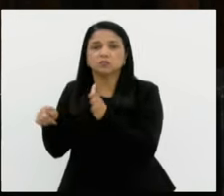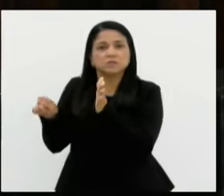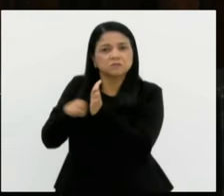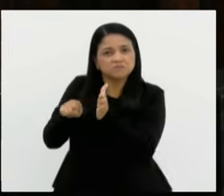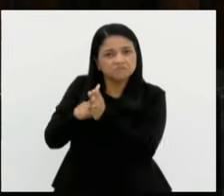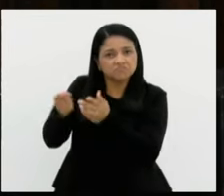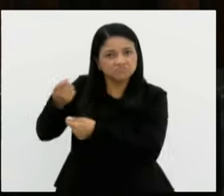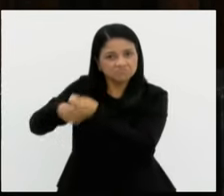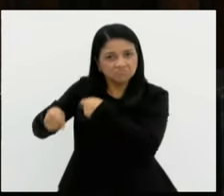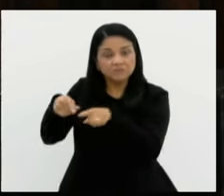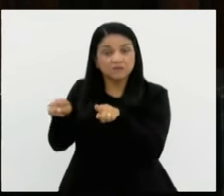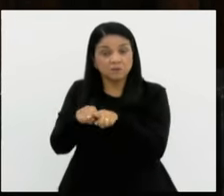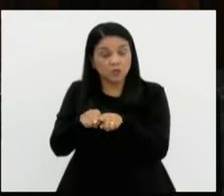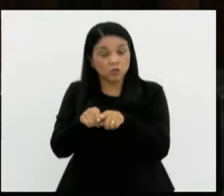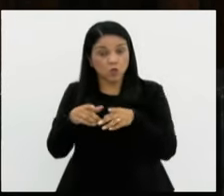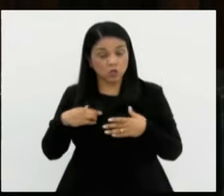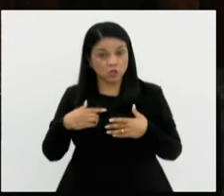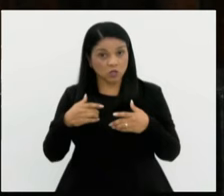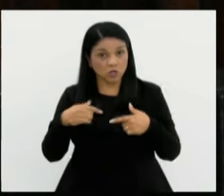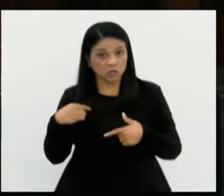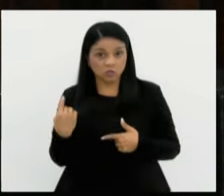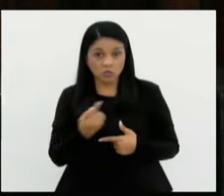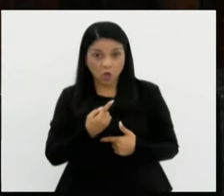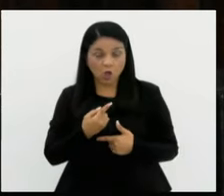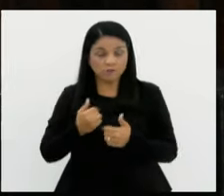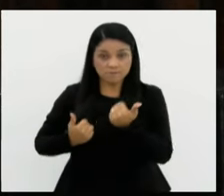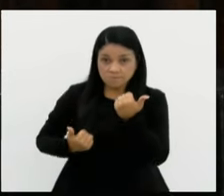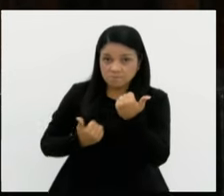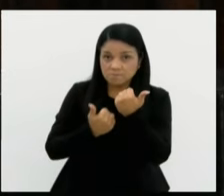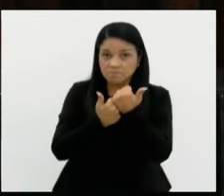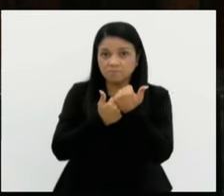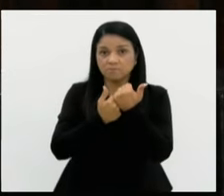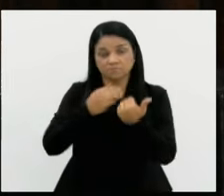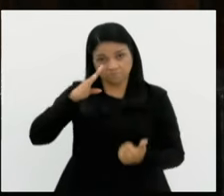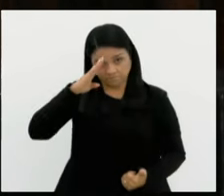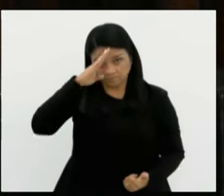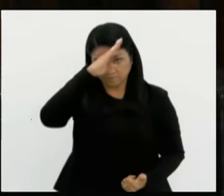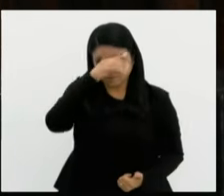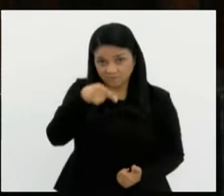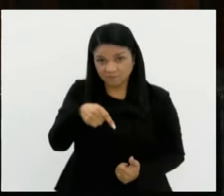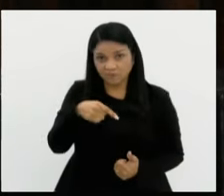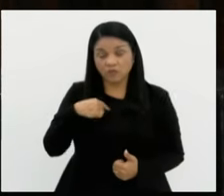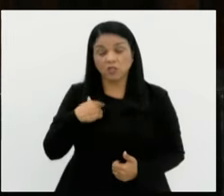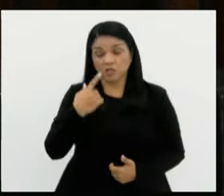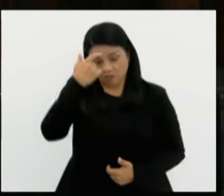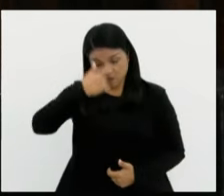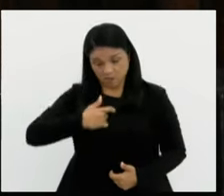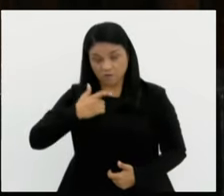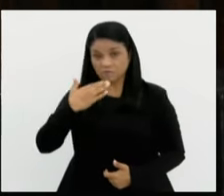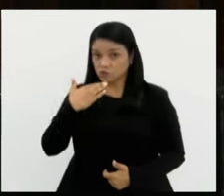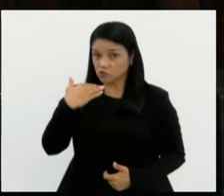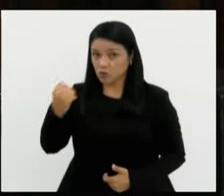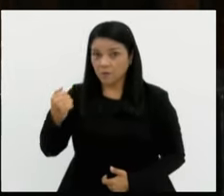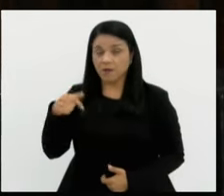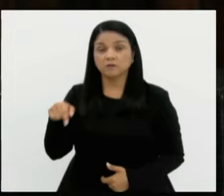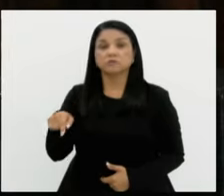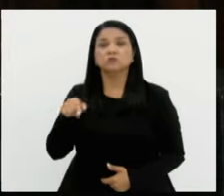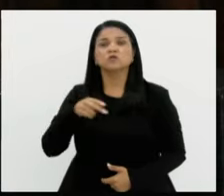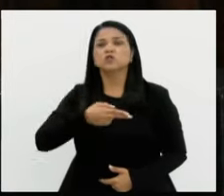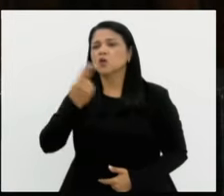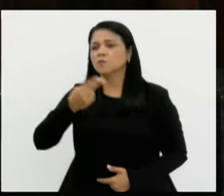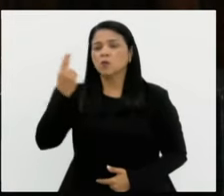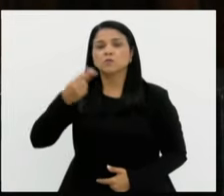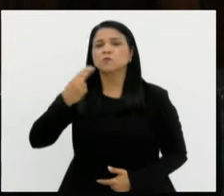dos conservadores, apoiadores do presidente Bolsonaro, eu fui chamado por vários deputados dessa casa de miliciano